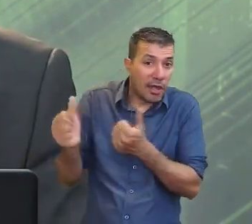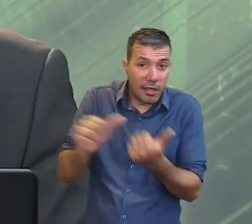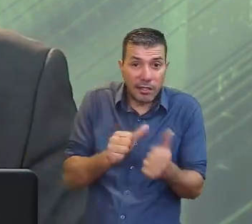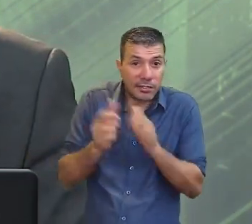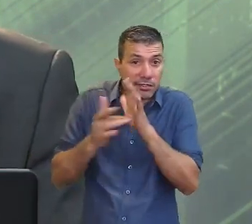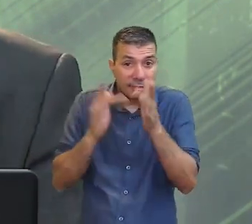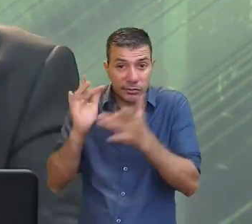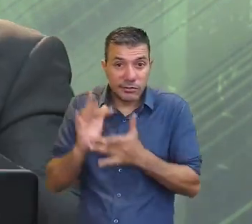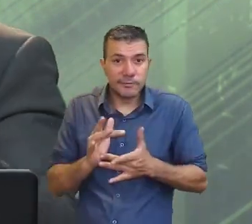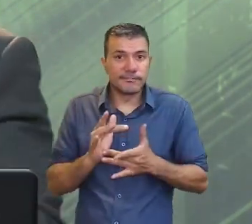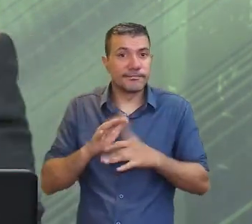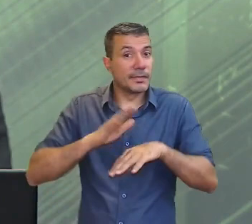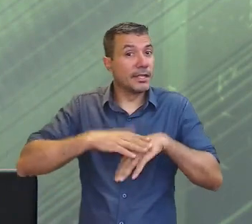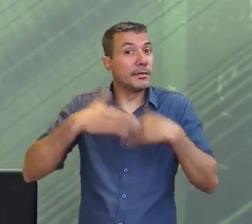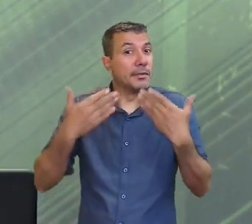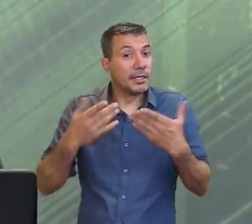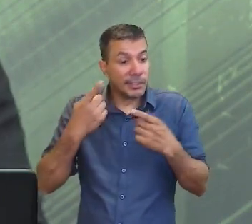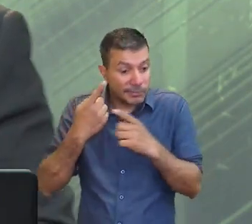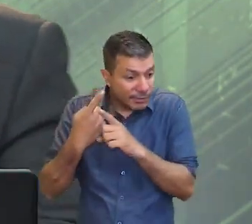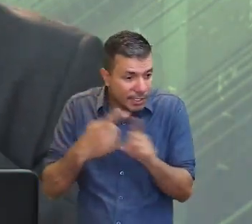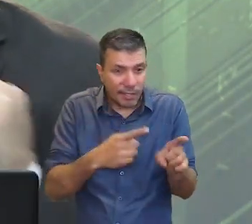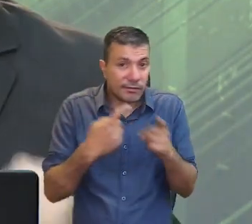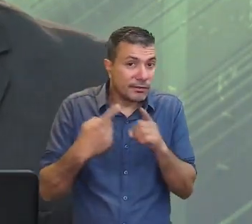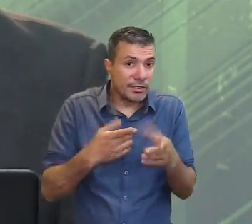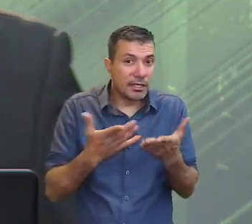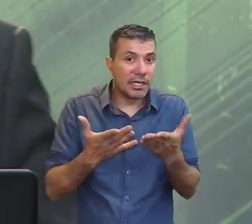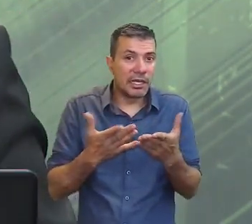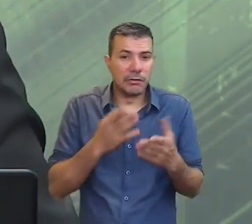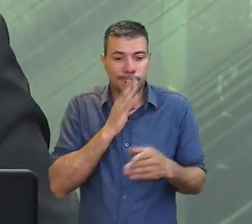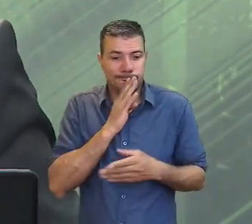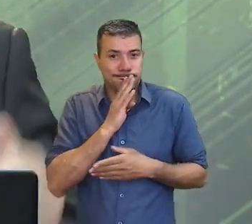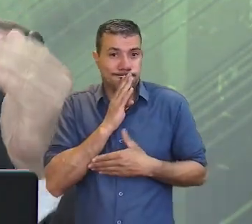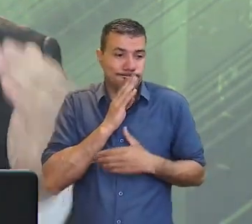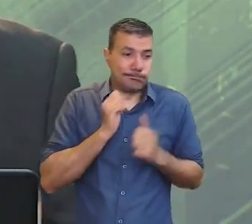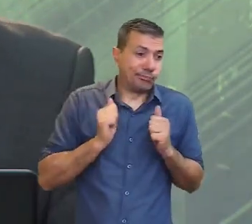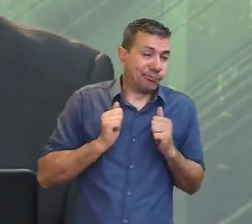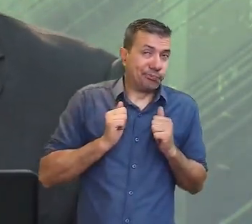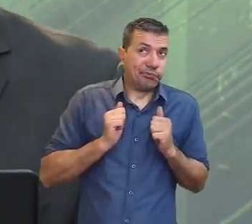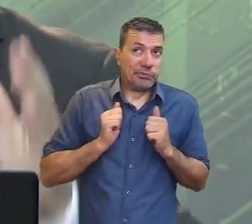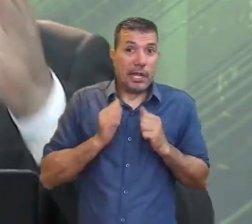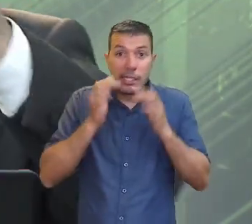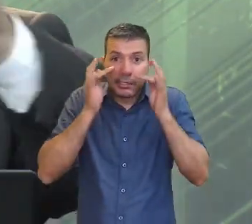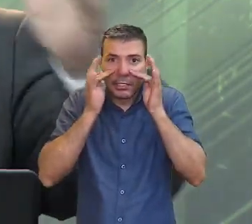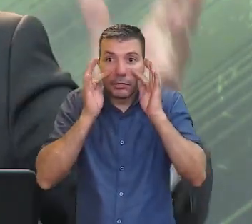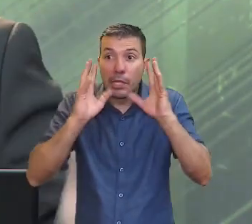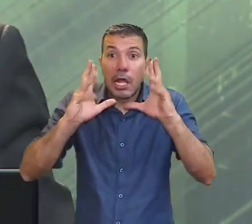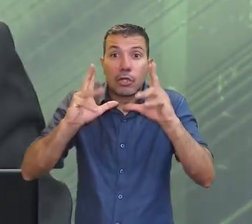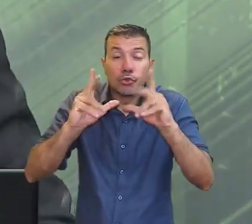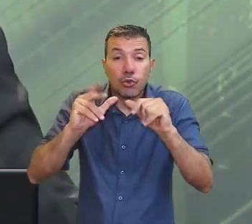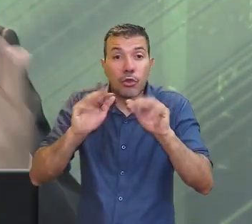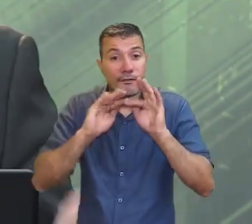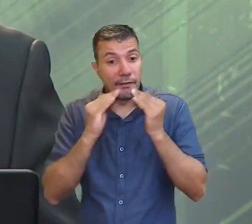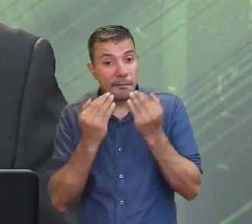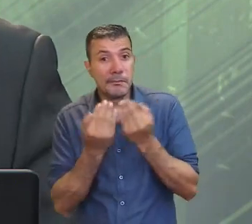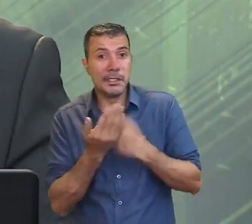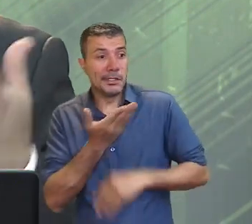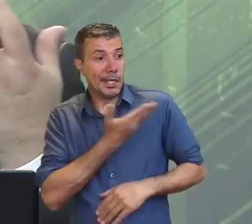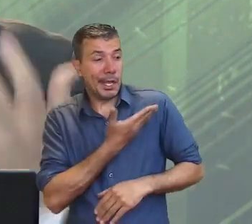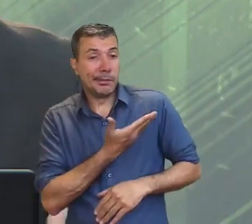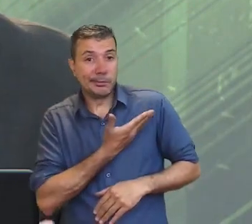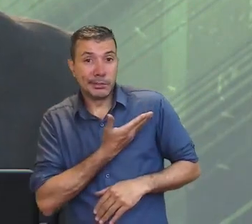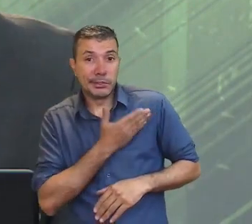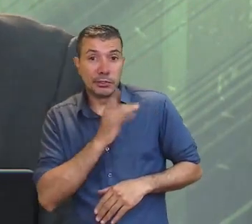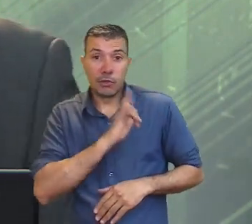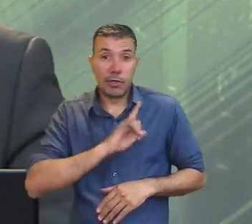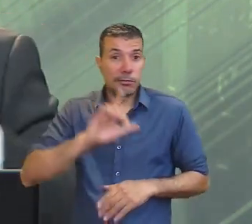Jesus. Mas eu quero te desafiar a não ficar calado, a testemunhar a todos os seus parentes, amigos, sobre